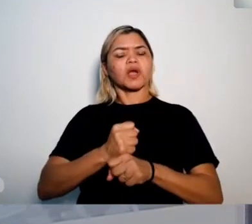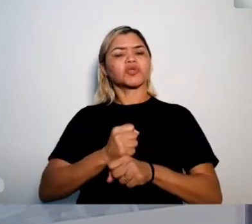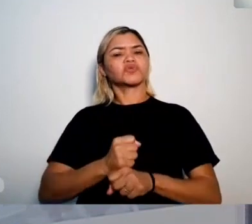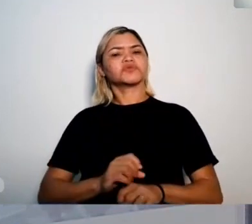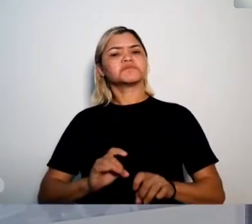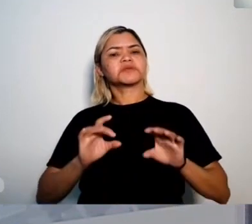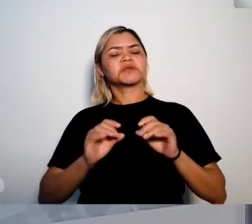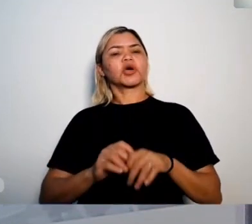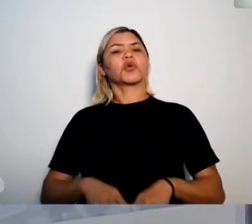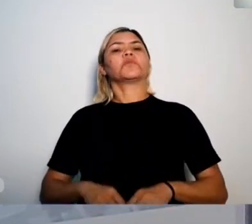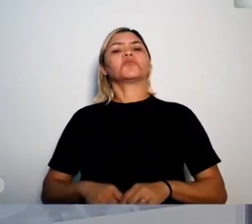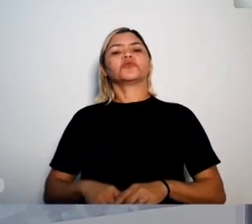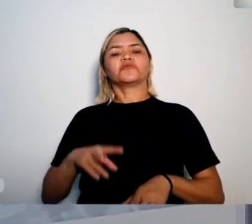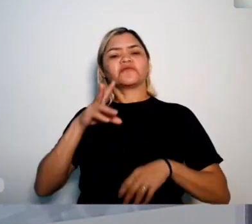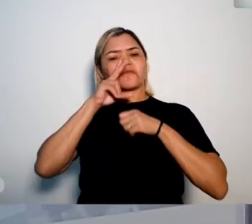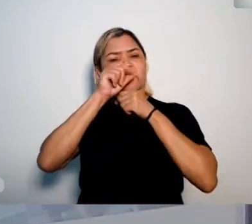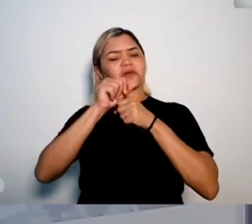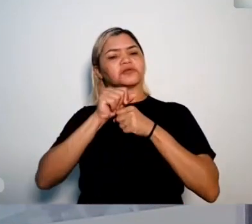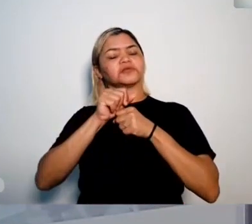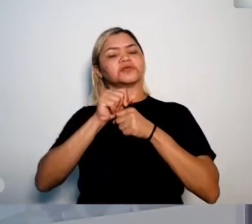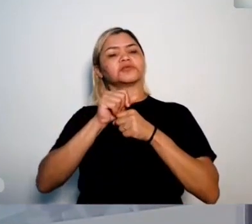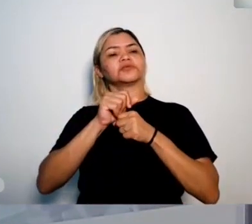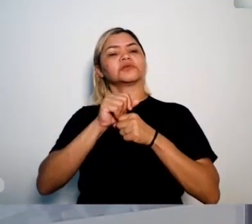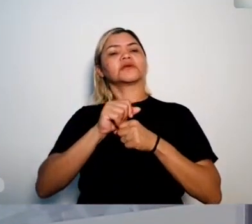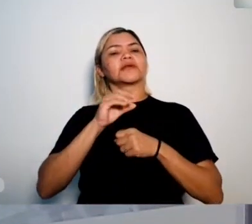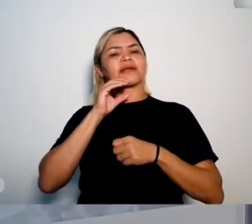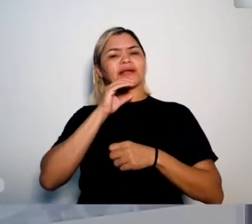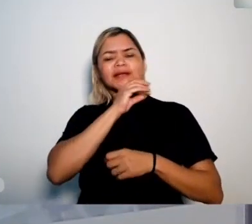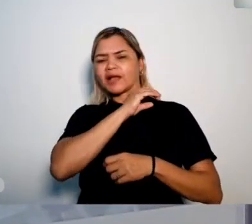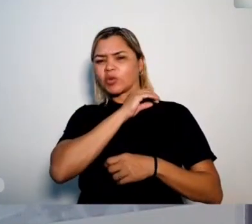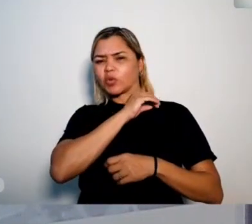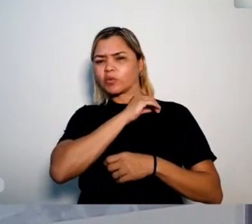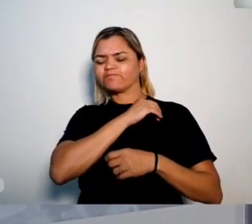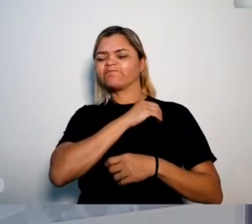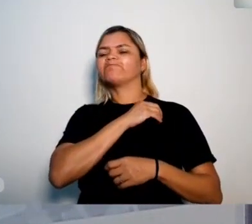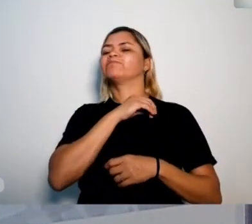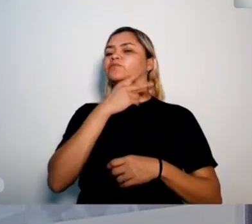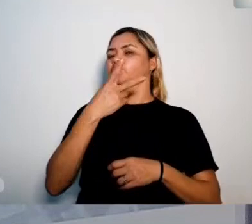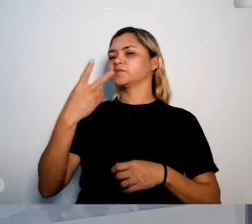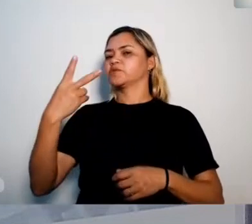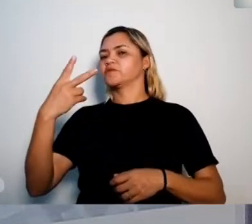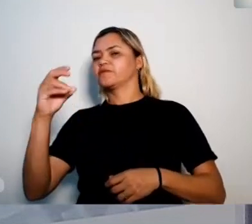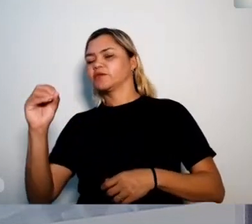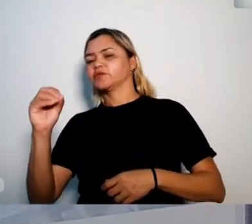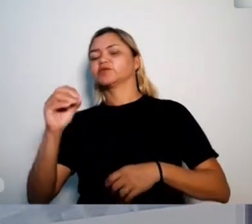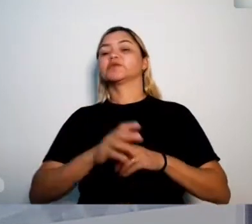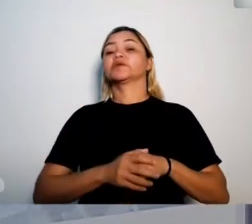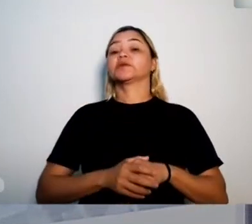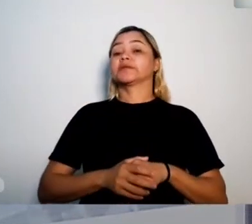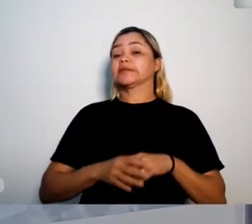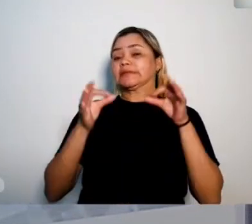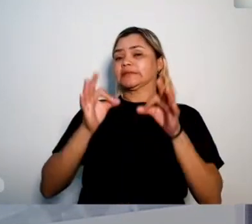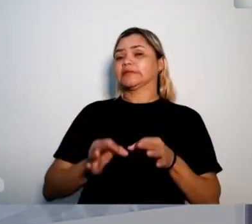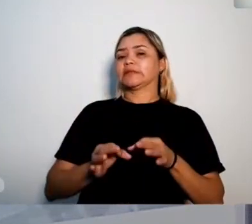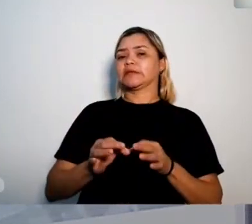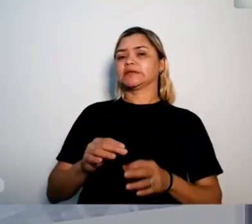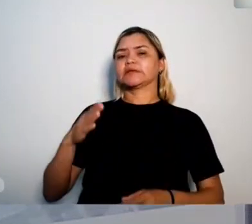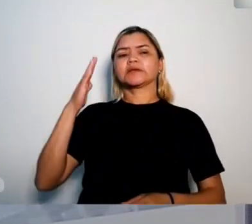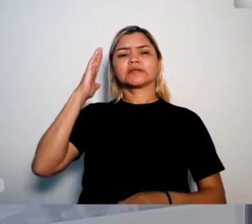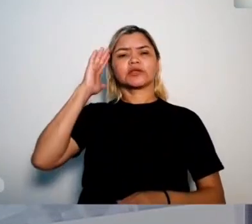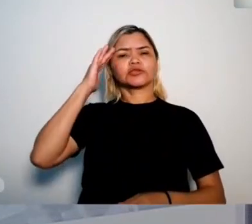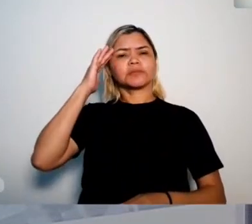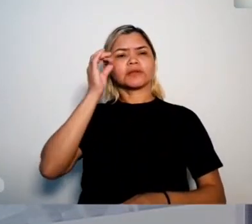2020. Mas tenho a certeza que o discernimento, a compreensão de cada um dos